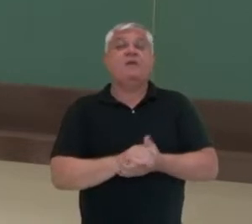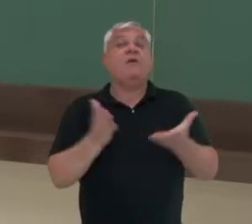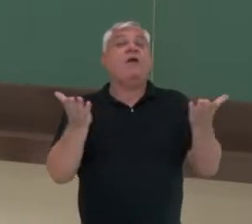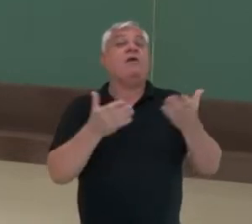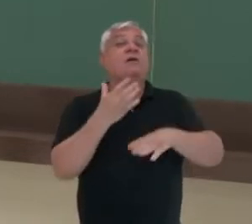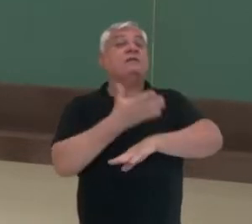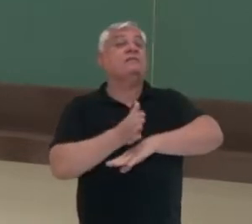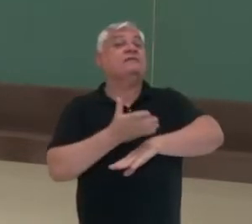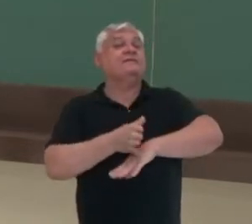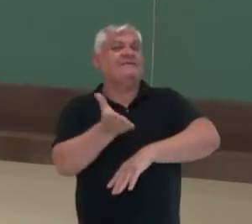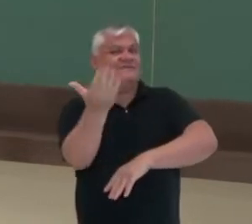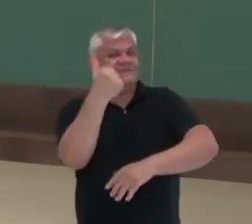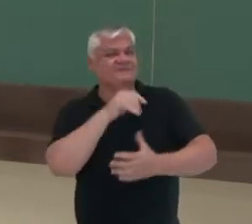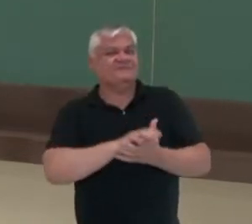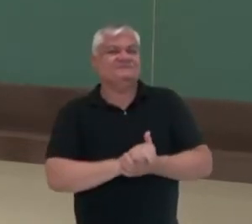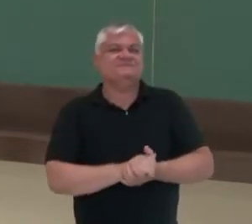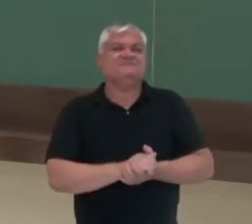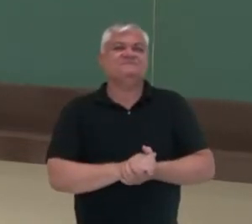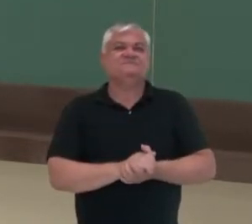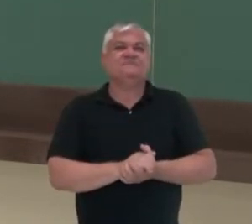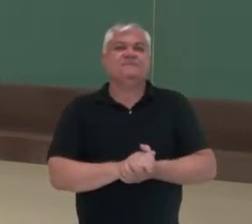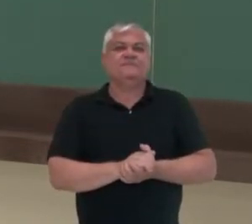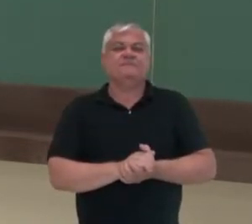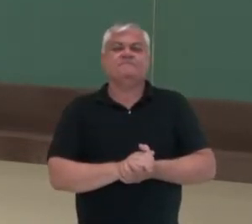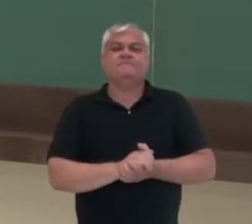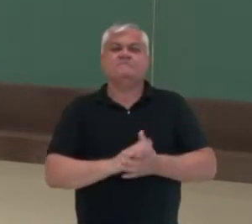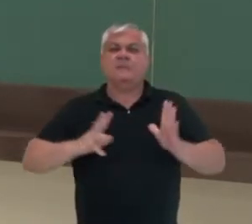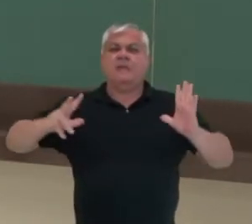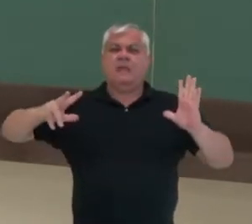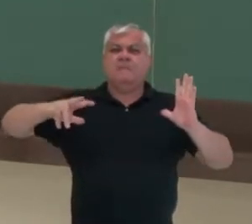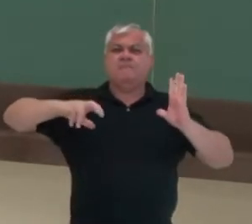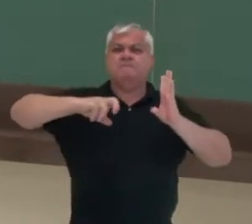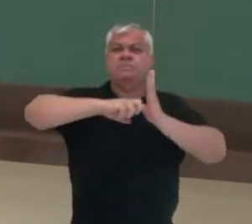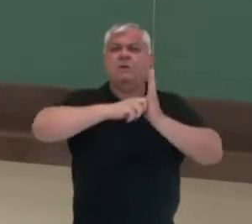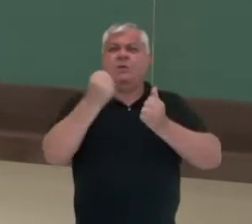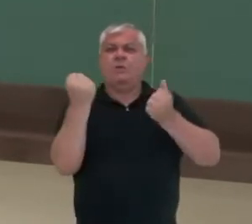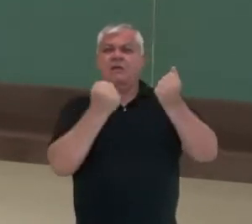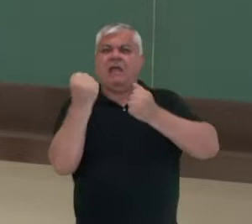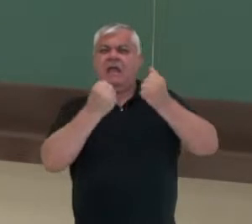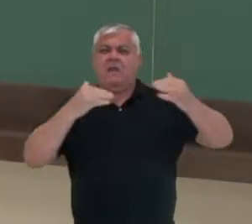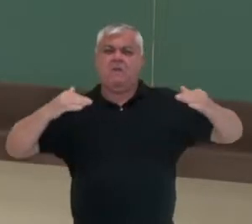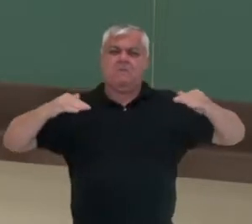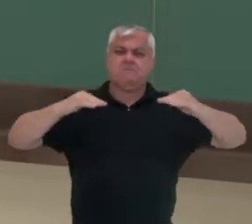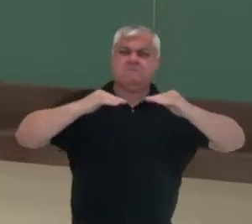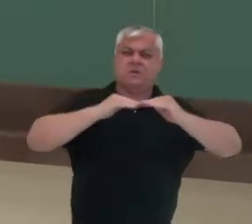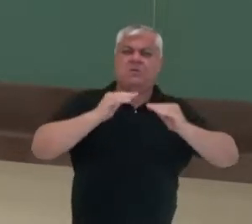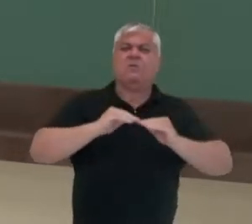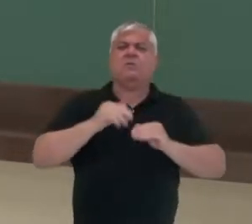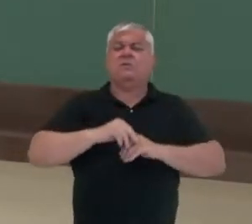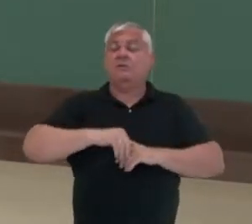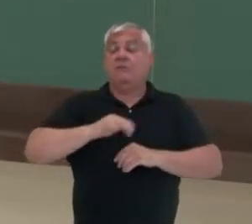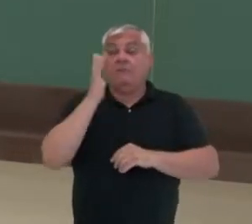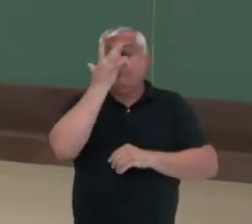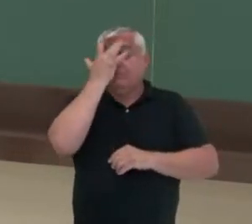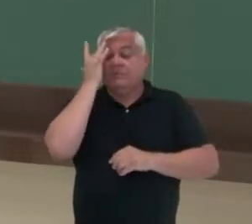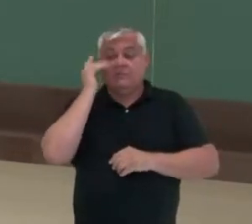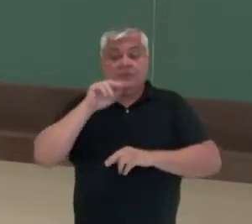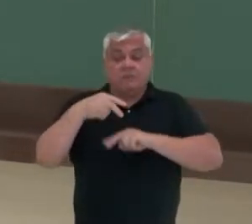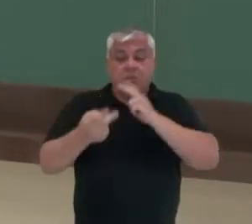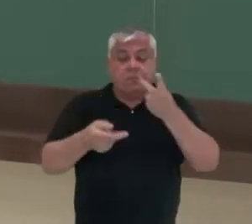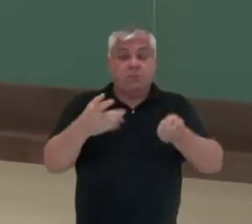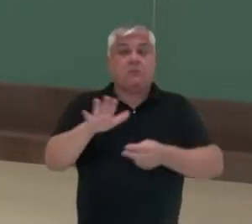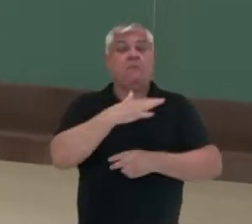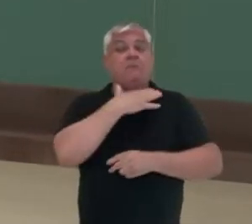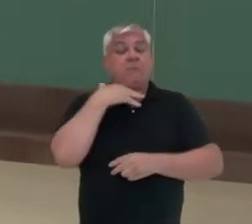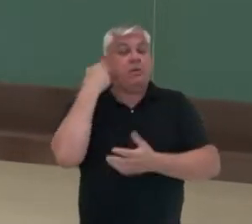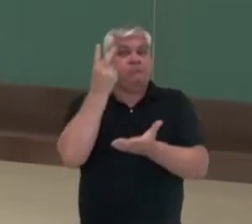gente praticar um pouquinho? Vamos lá? Ó, acidentes de trânsito, eles tiram a vida de milhares de brasileiros todos os anos, né?